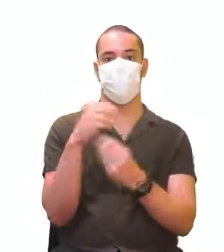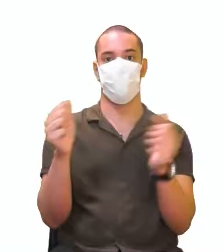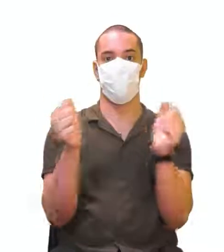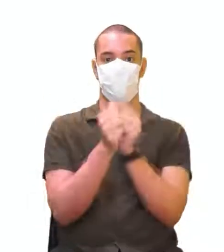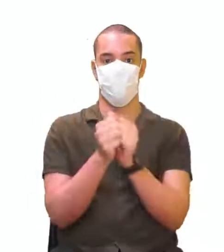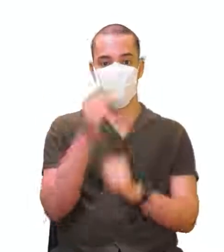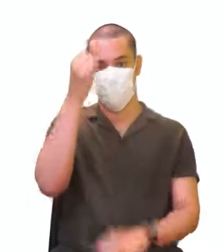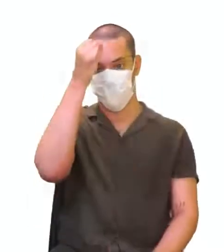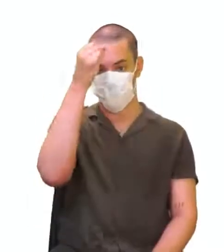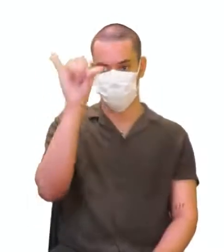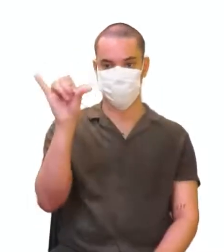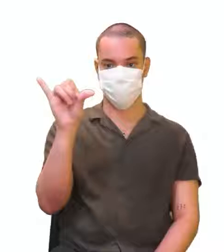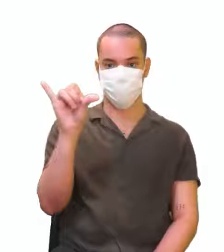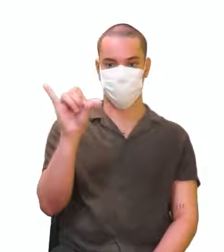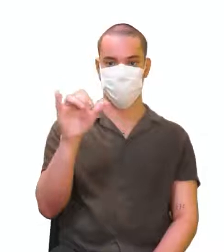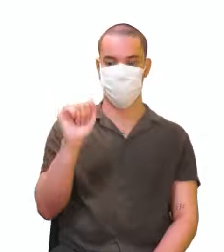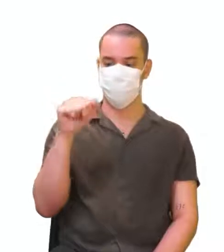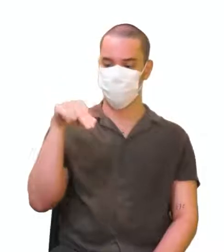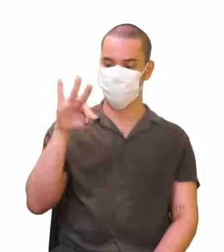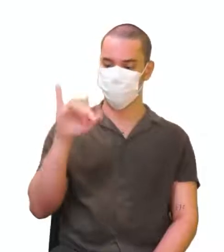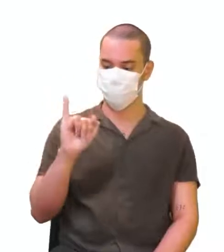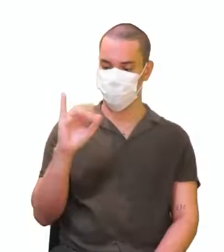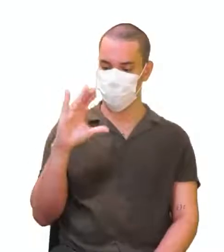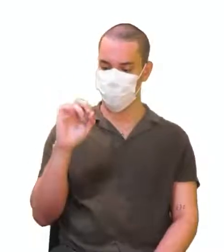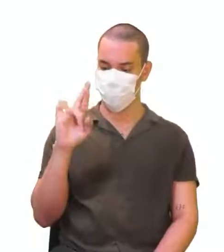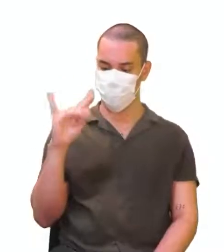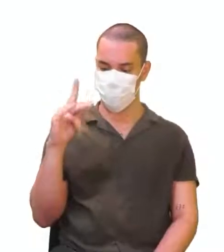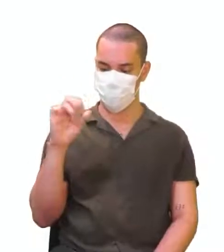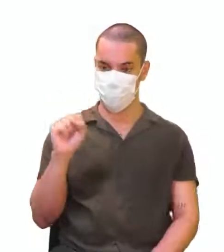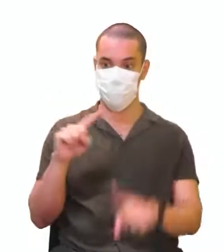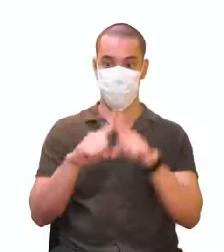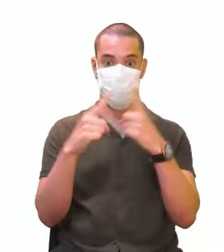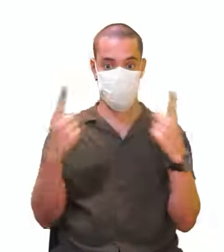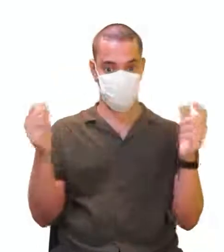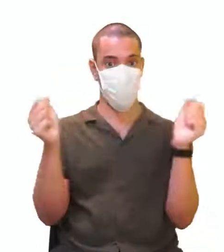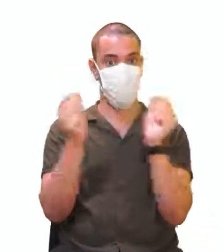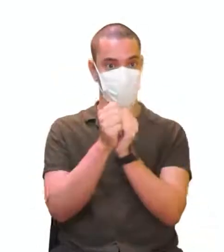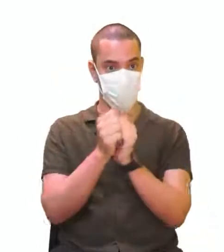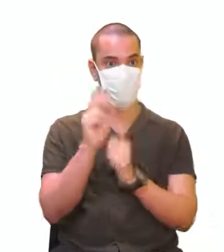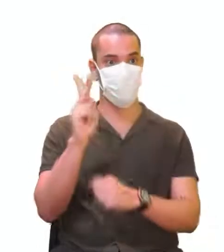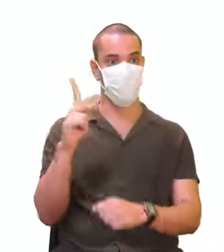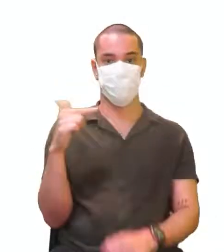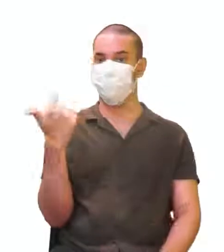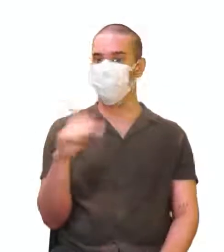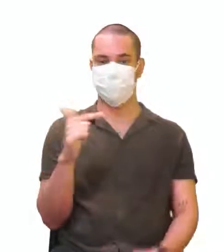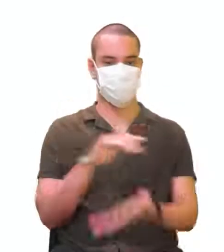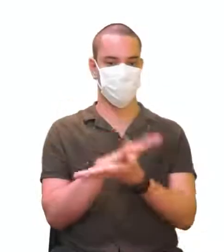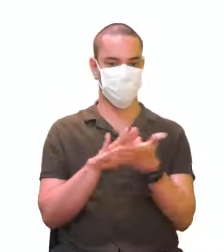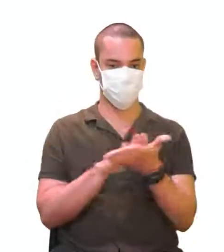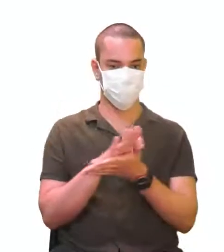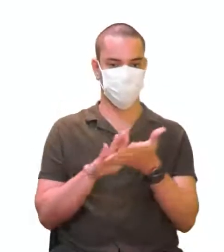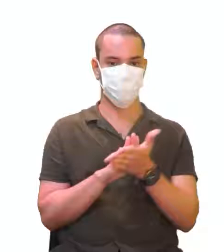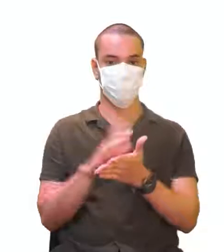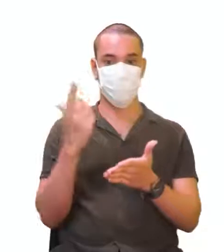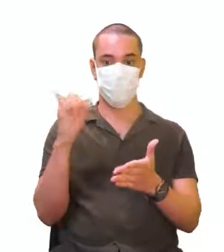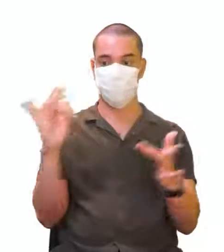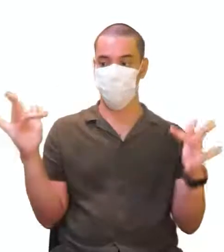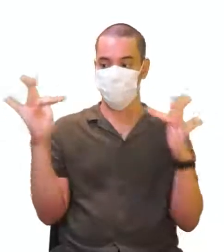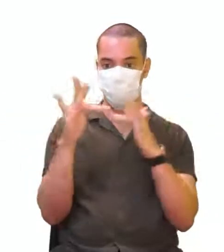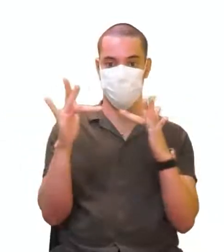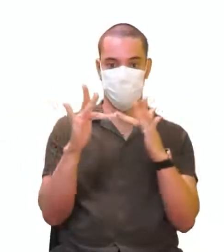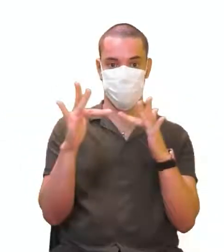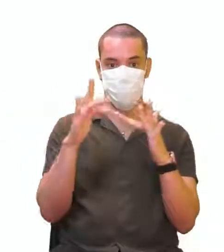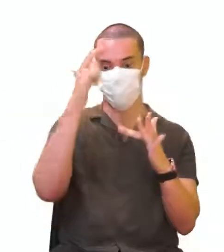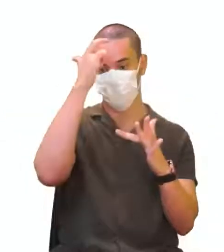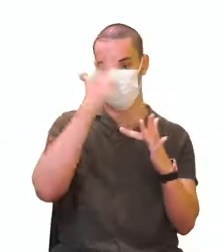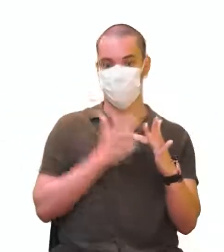os antígenos. Só que, mesmo esse indivíduo RH negativo não tendo, ele, em contato com o indivíduo que